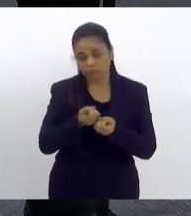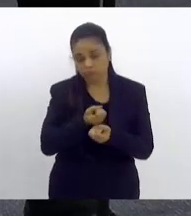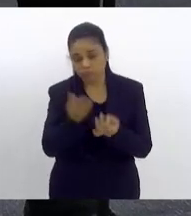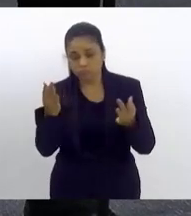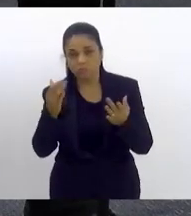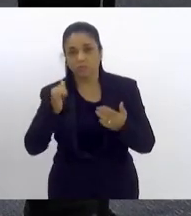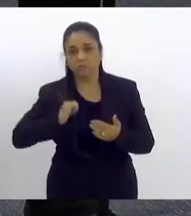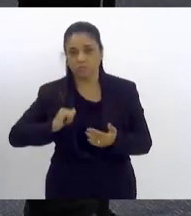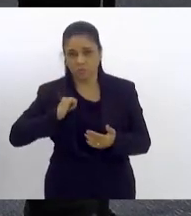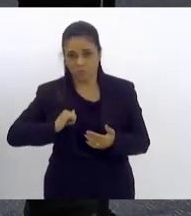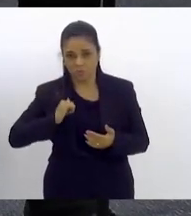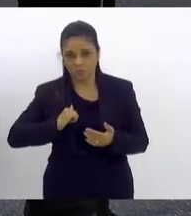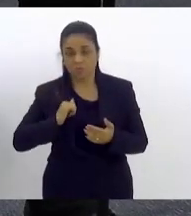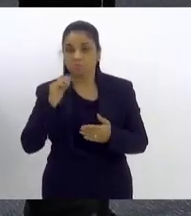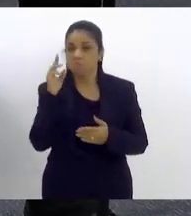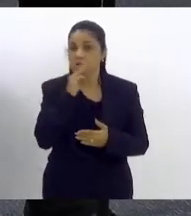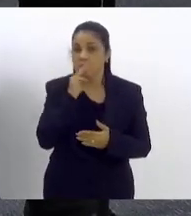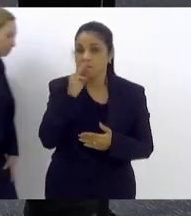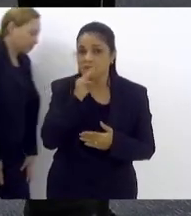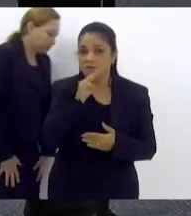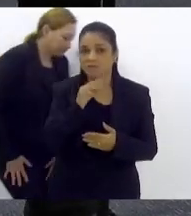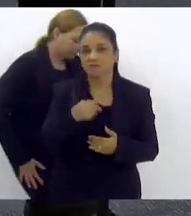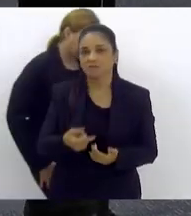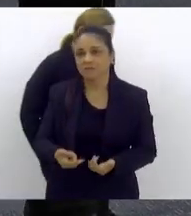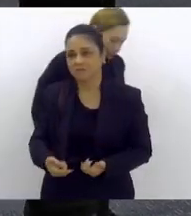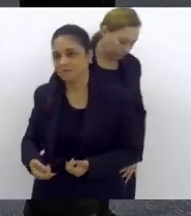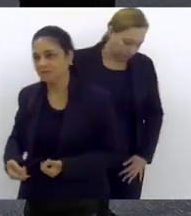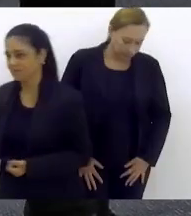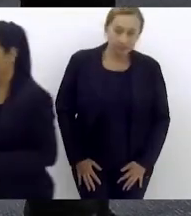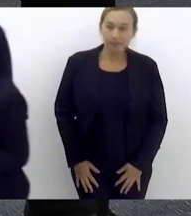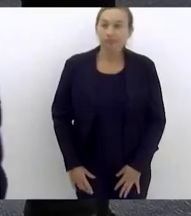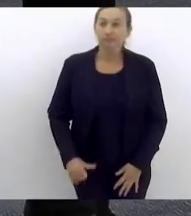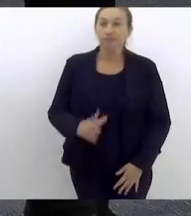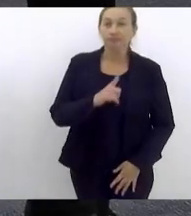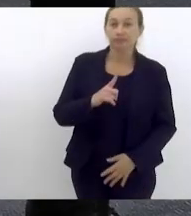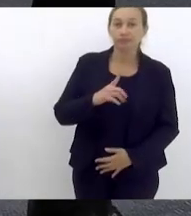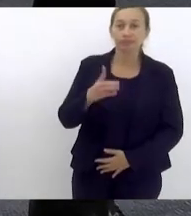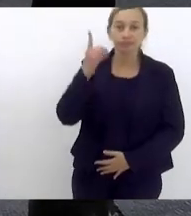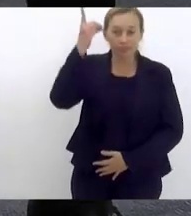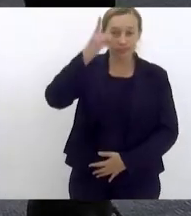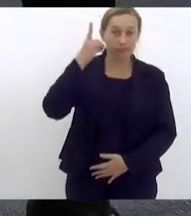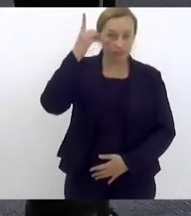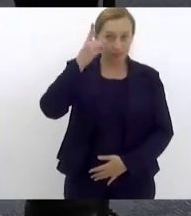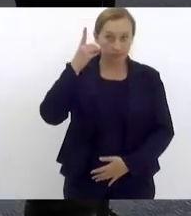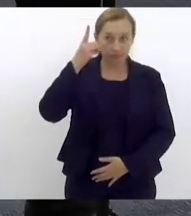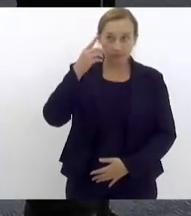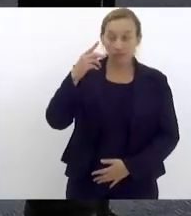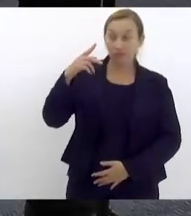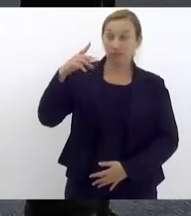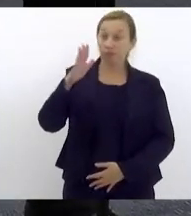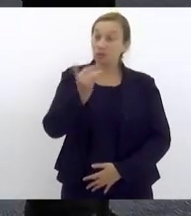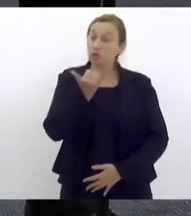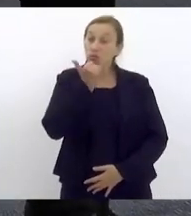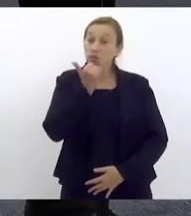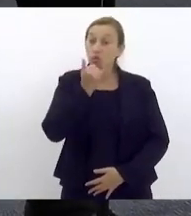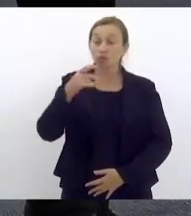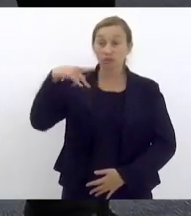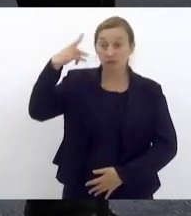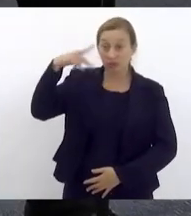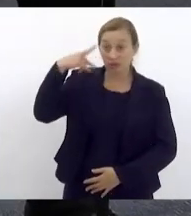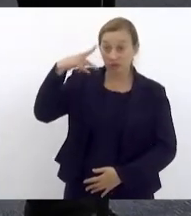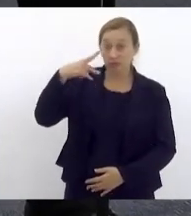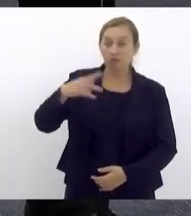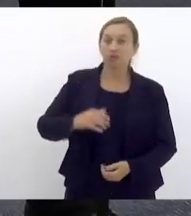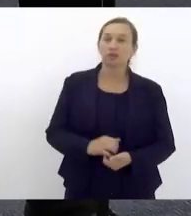principalmente numa emergência como a gente viveu lá inclusive teve um deputado o vereador desculpa porque até ontem era Vereador